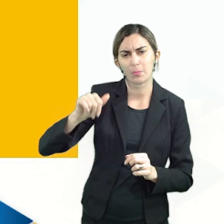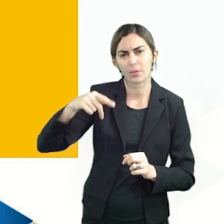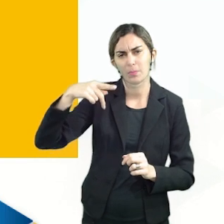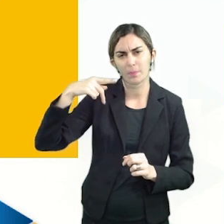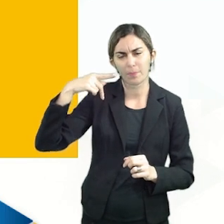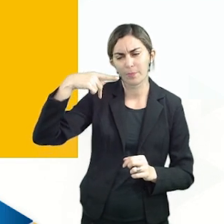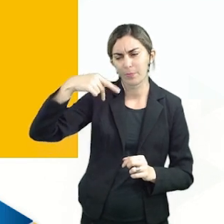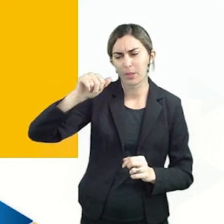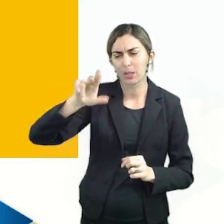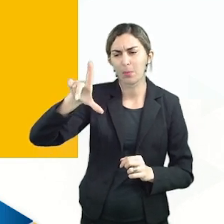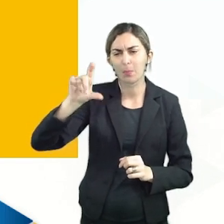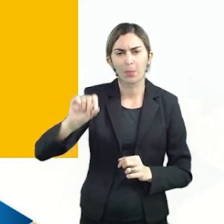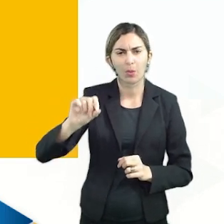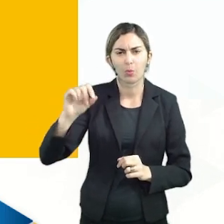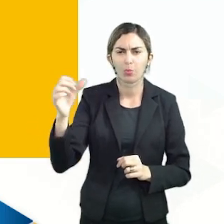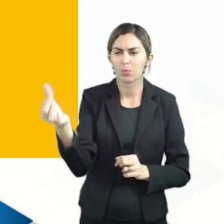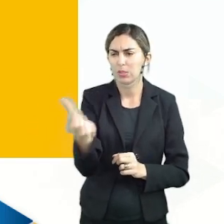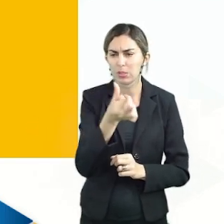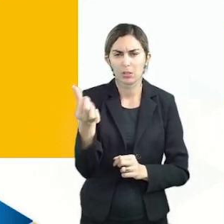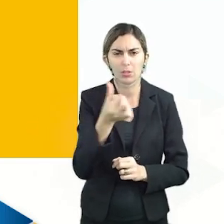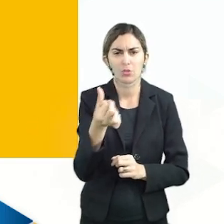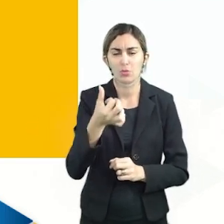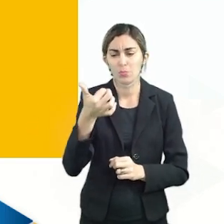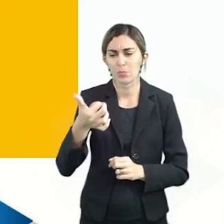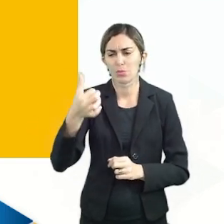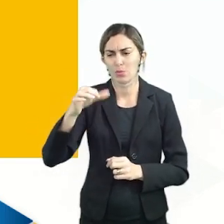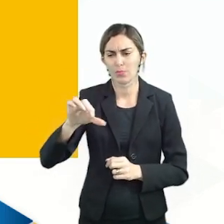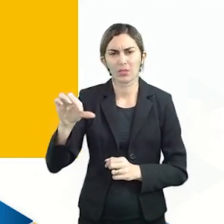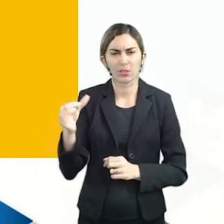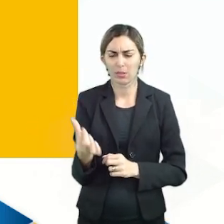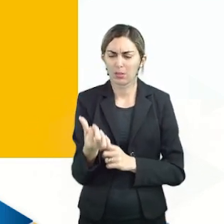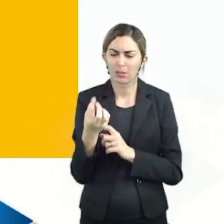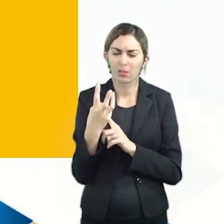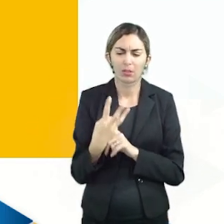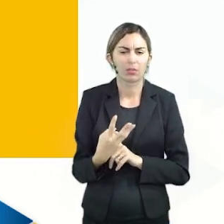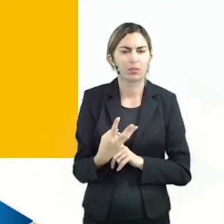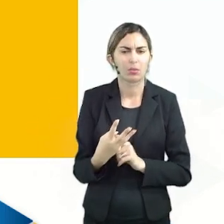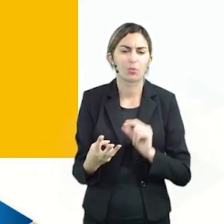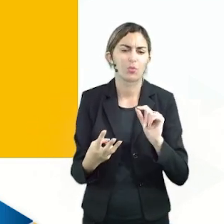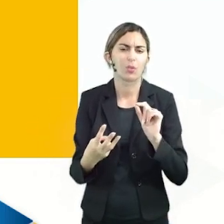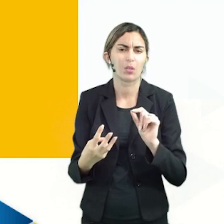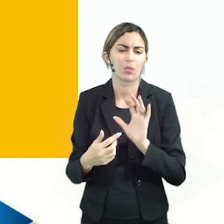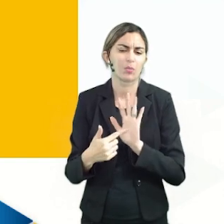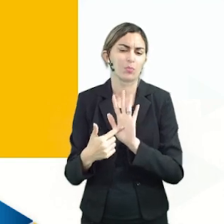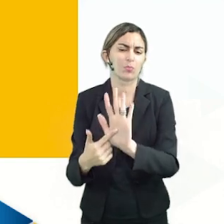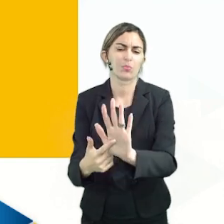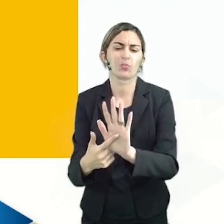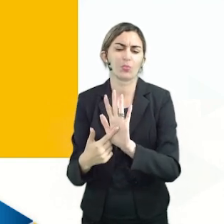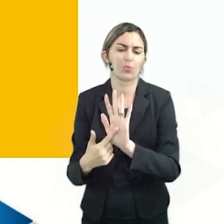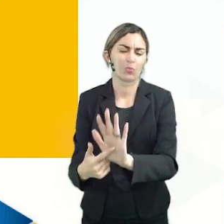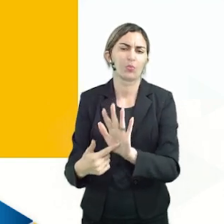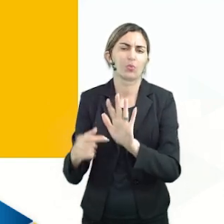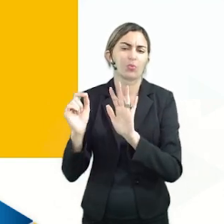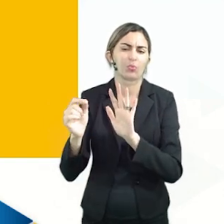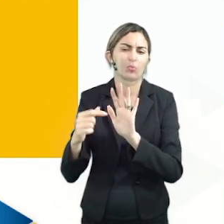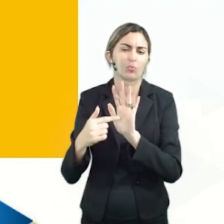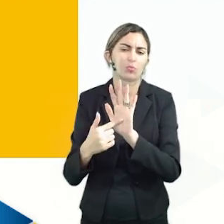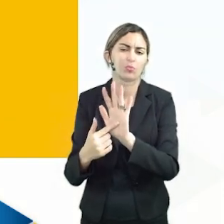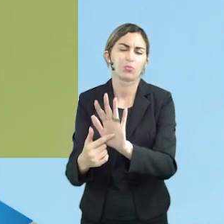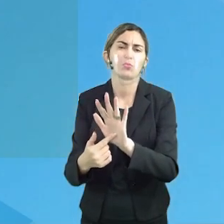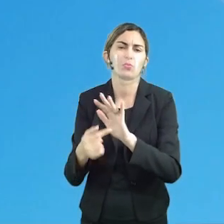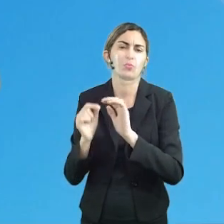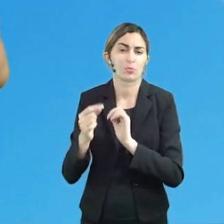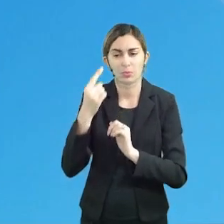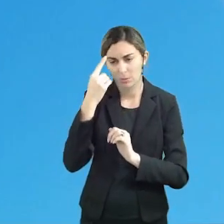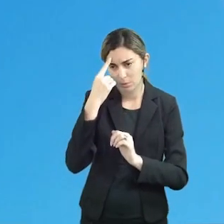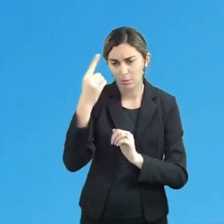Paulo VI, isso em 1963. Para quê? O que foi que ele ofereceu a esse Monsenhor? Certo?